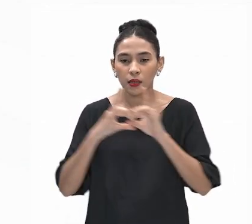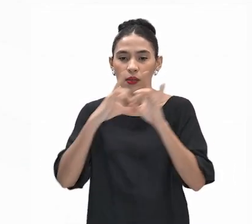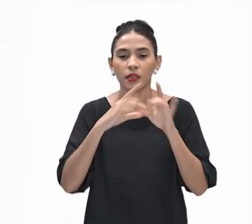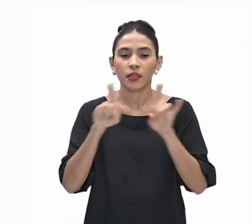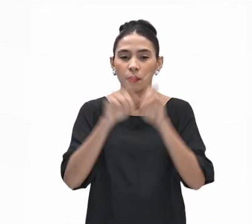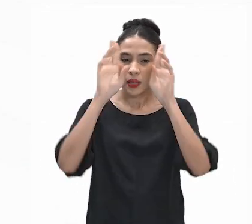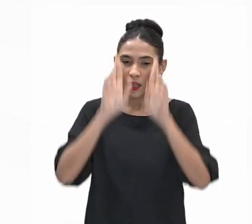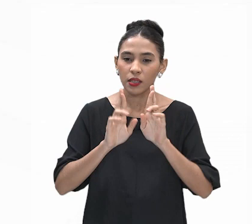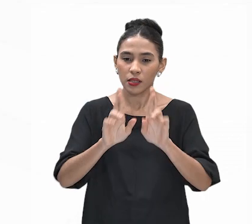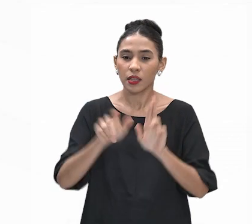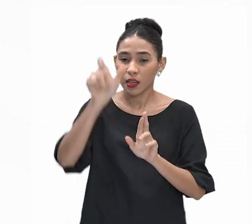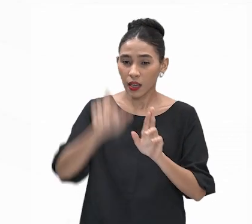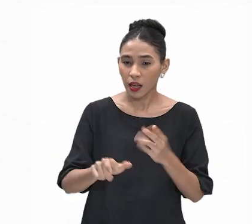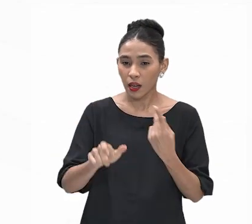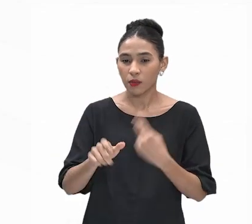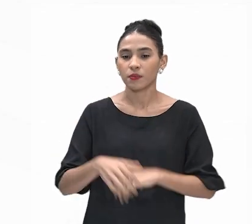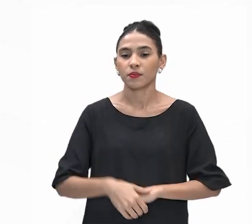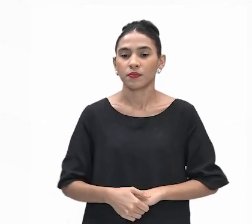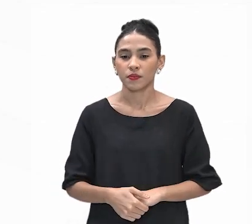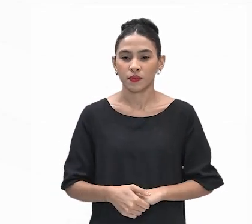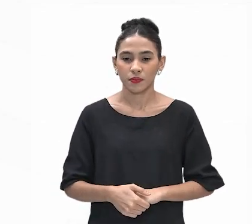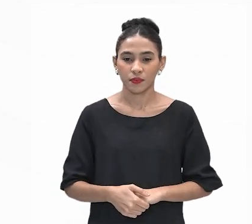de respeito ao sujeito.